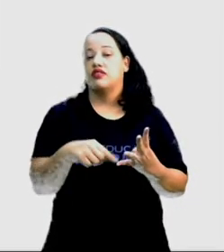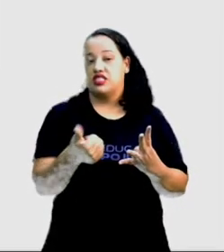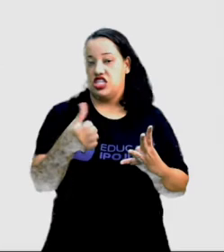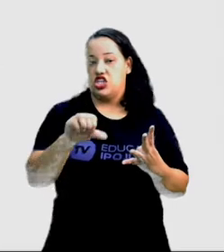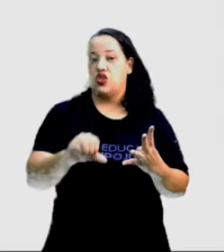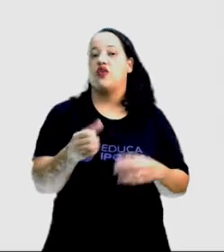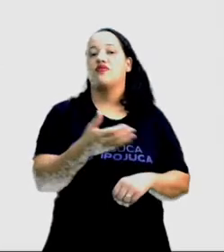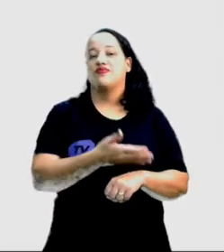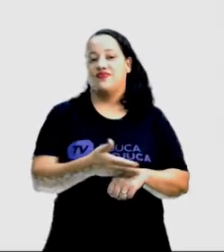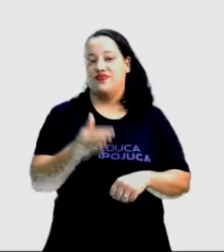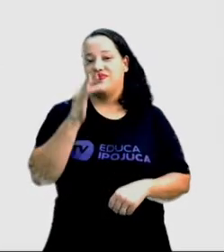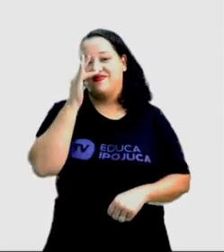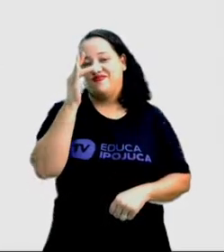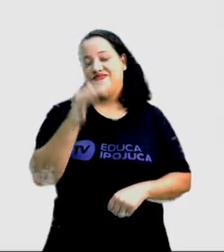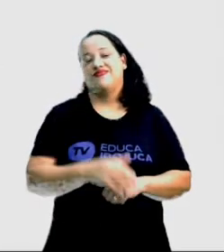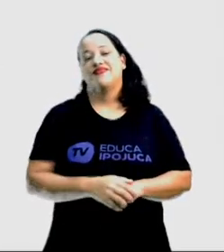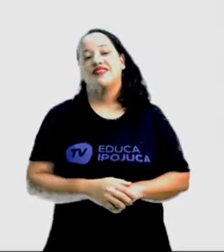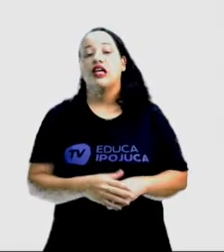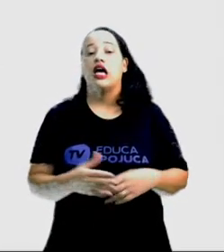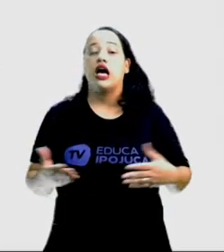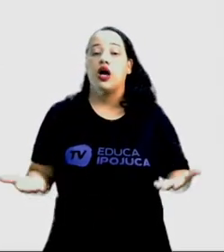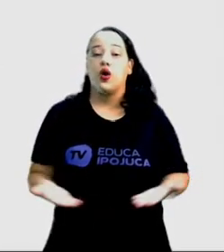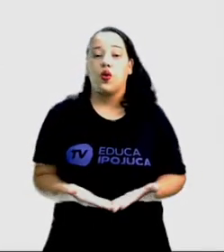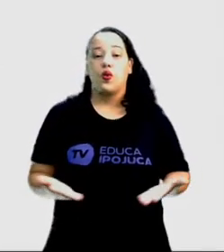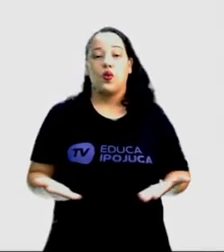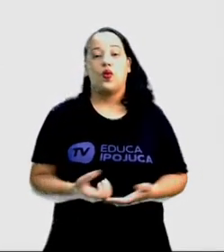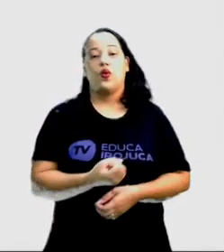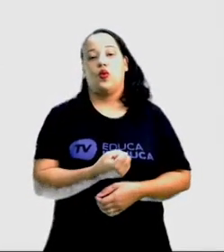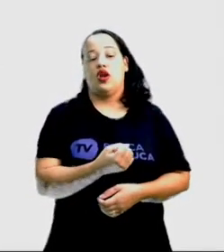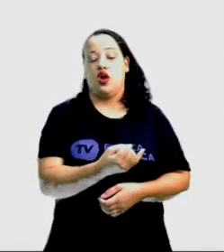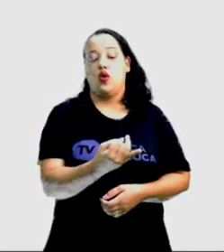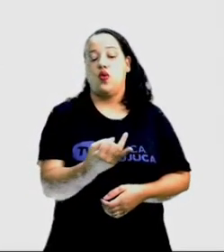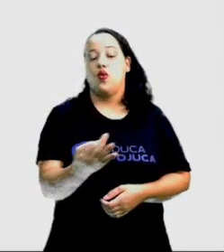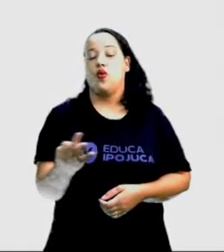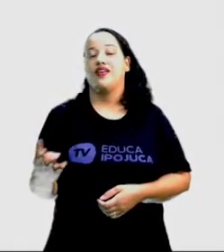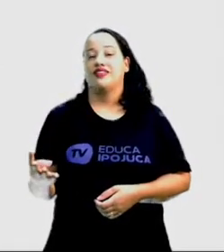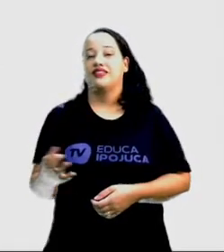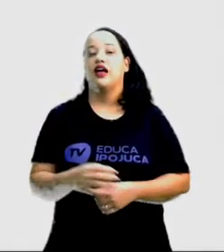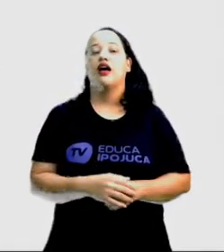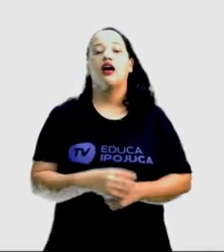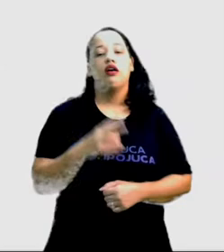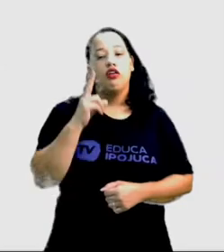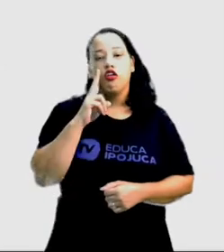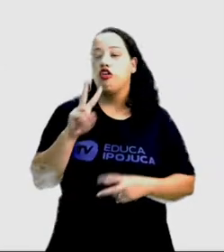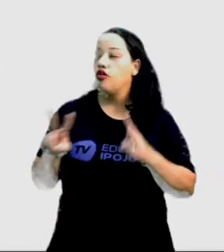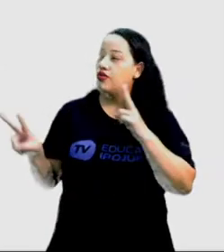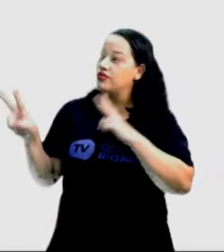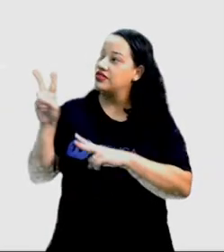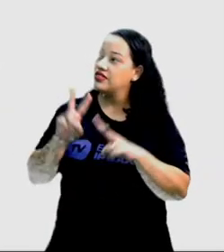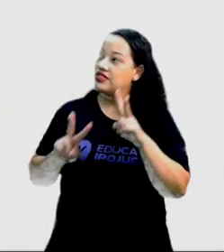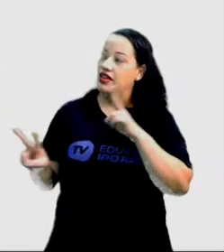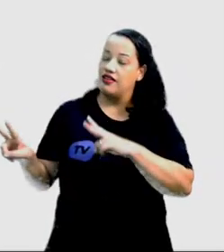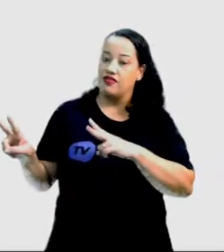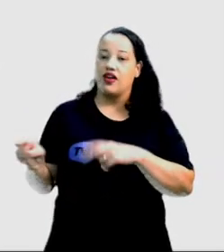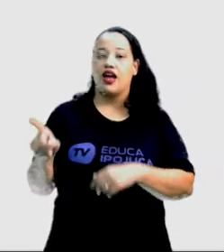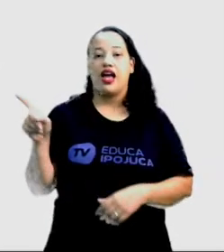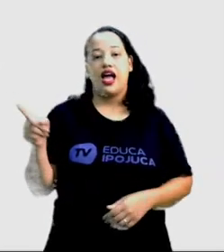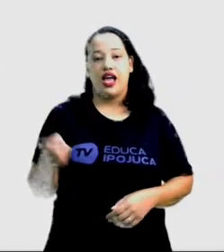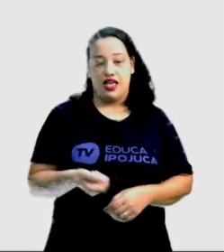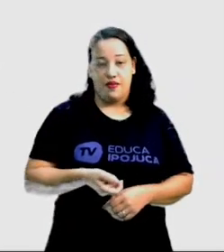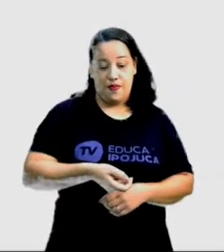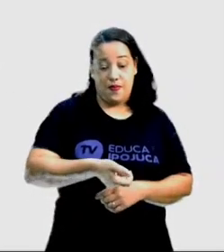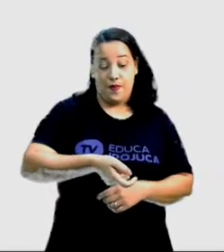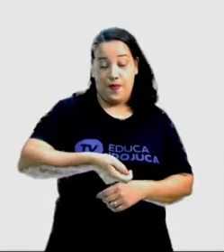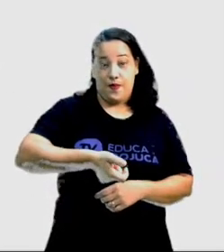Ainda vamos contar, né, observando a coleção de bolinhas de